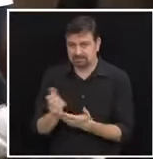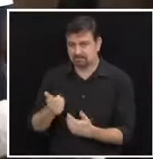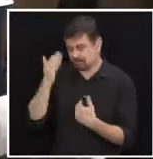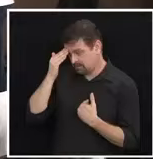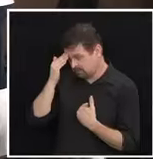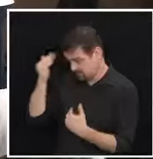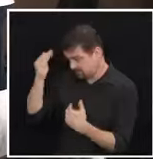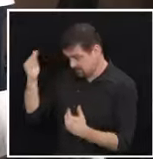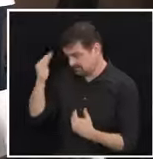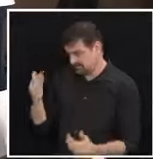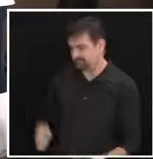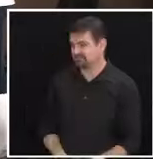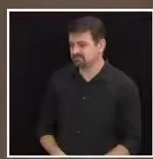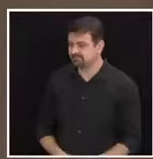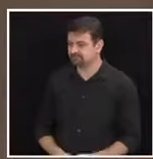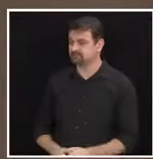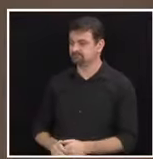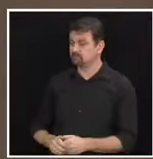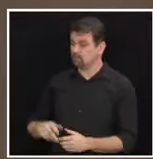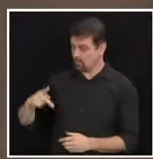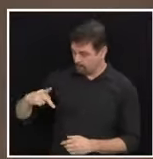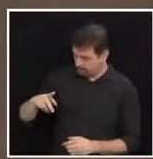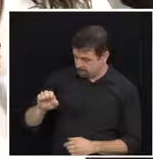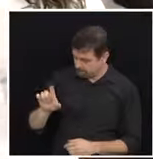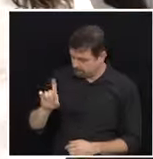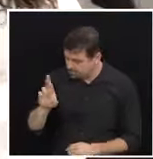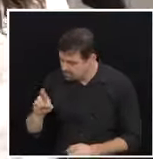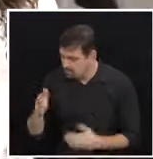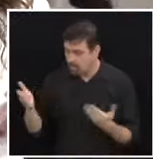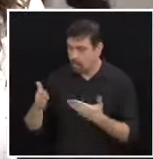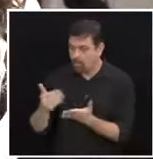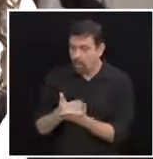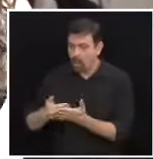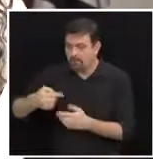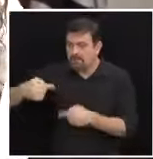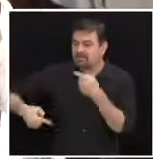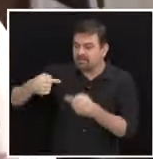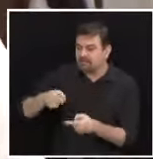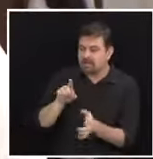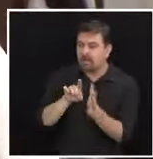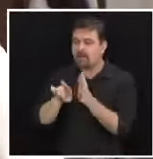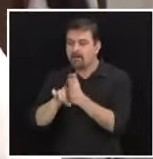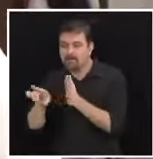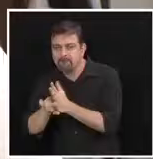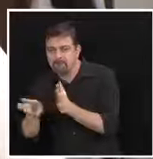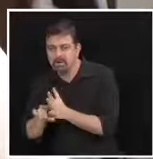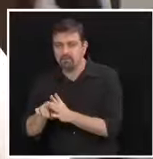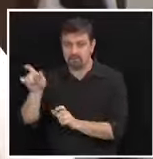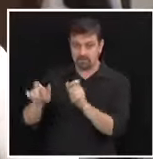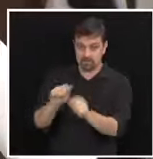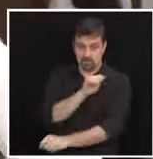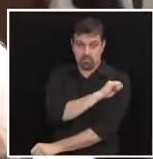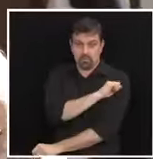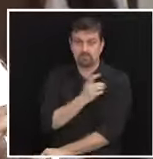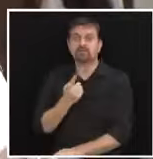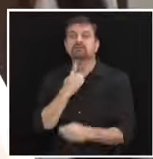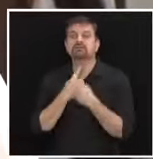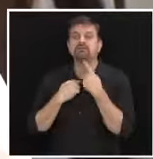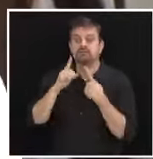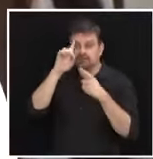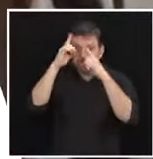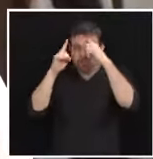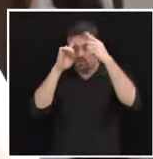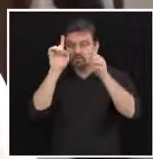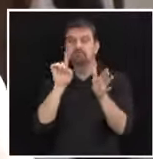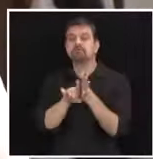muito obrigada, Alexandre, obrigada ao Pedro. E agora a gente vai pro debate aqui, que o pessoal tá doido para perguntar o que ficou em